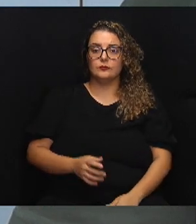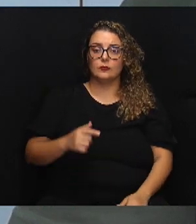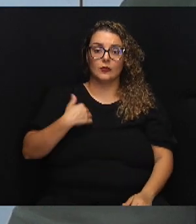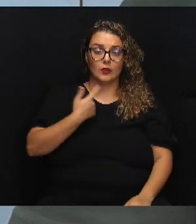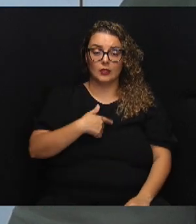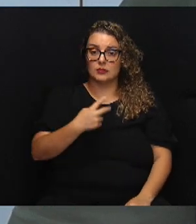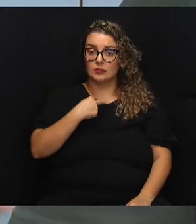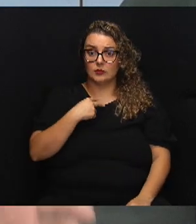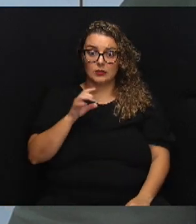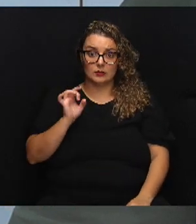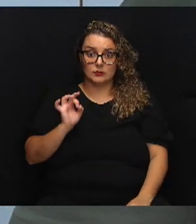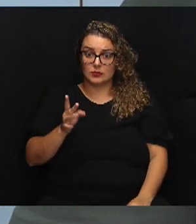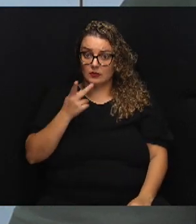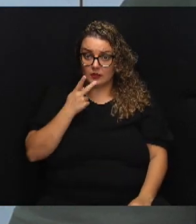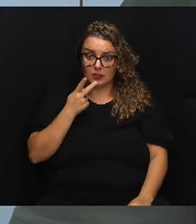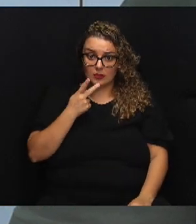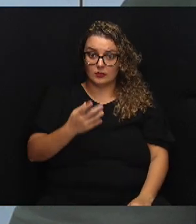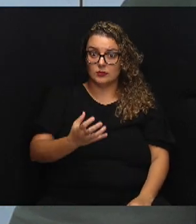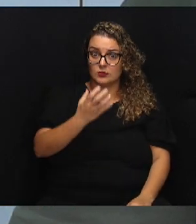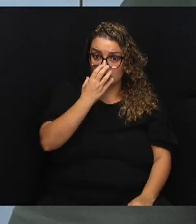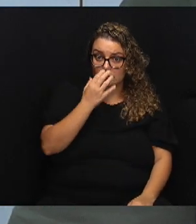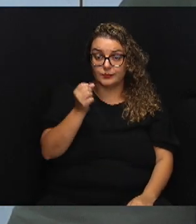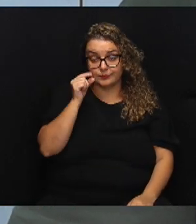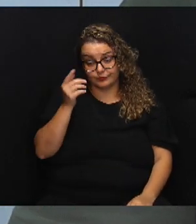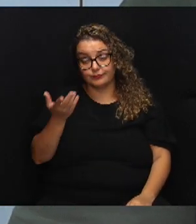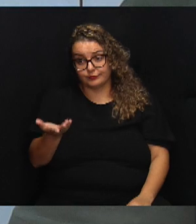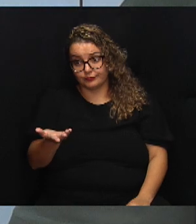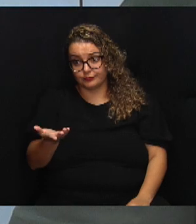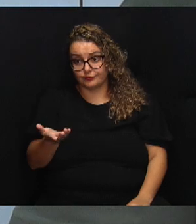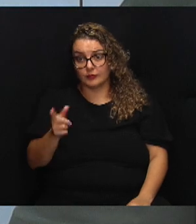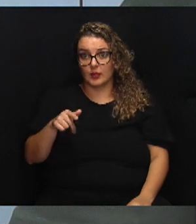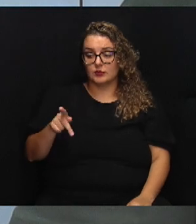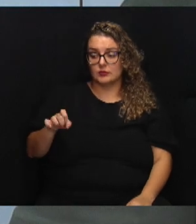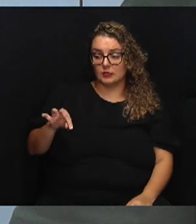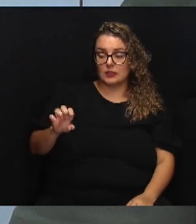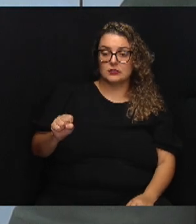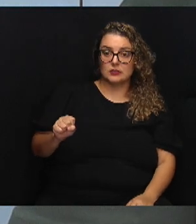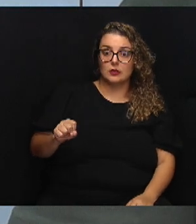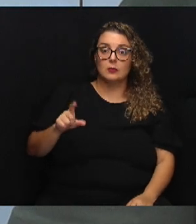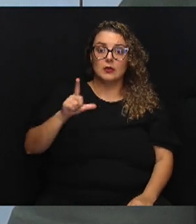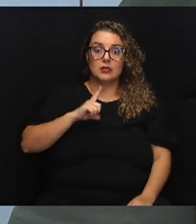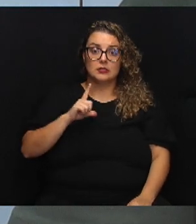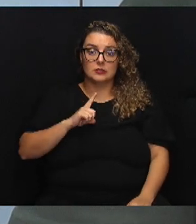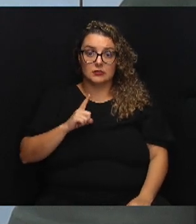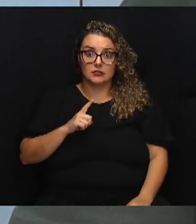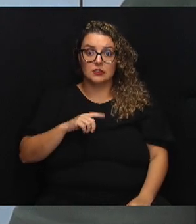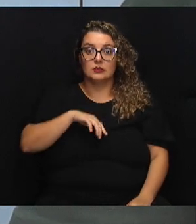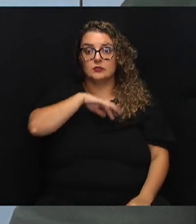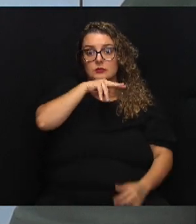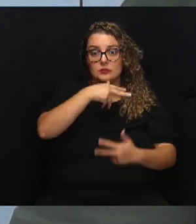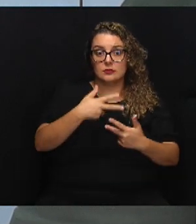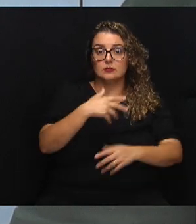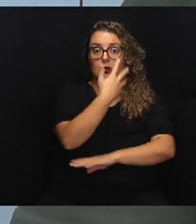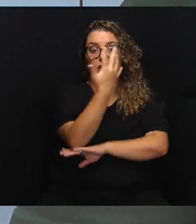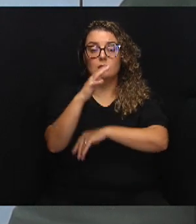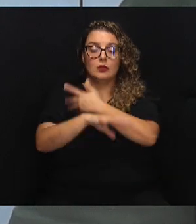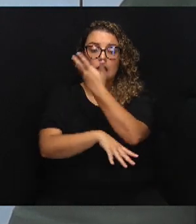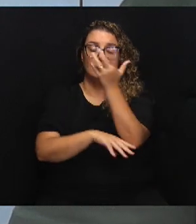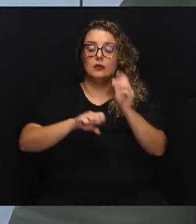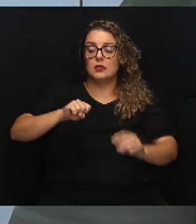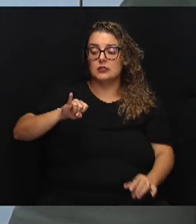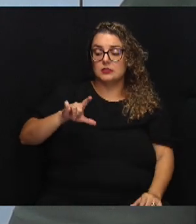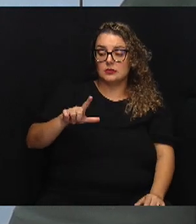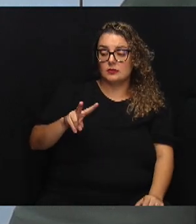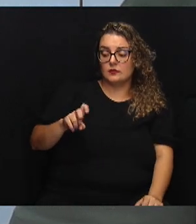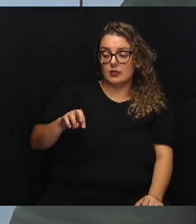de cachorro e gato, né, que são os pets, mas existe sim a questão dos animais silvestres na nossa cidade, onde